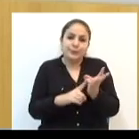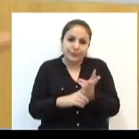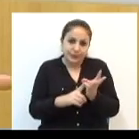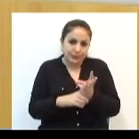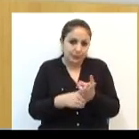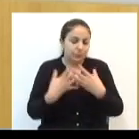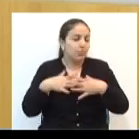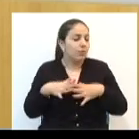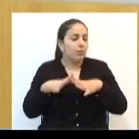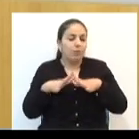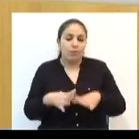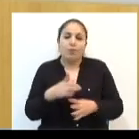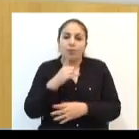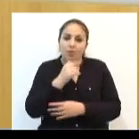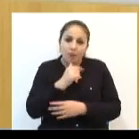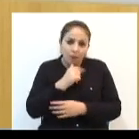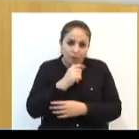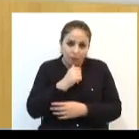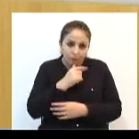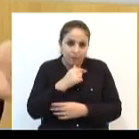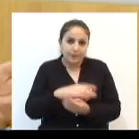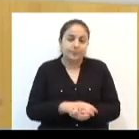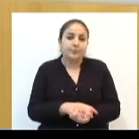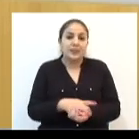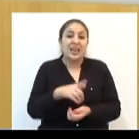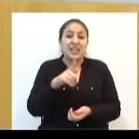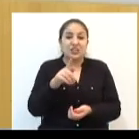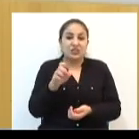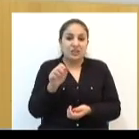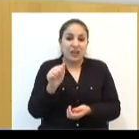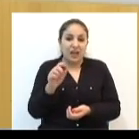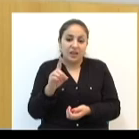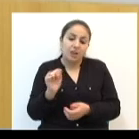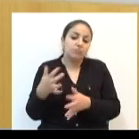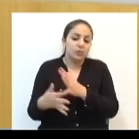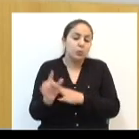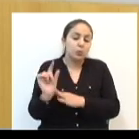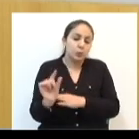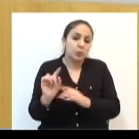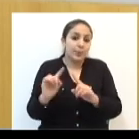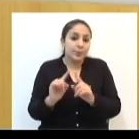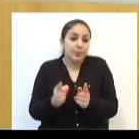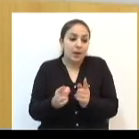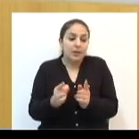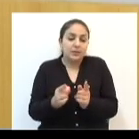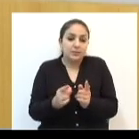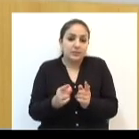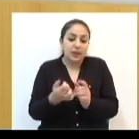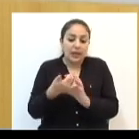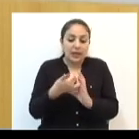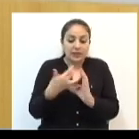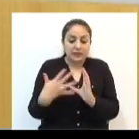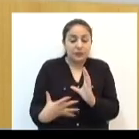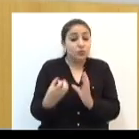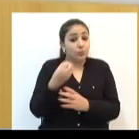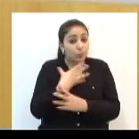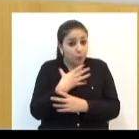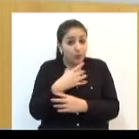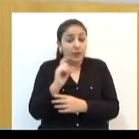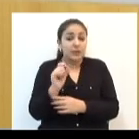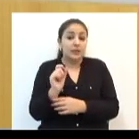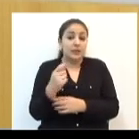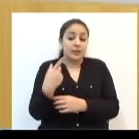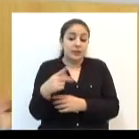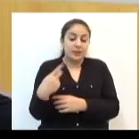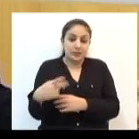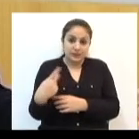cima houve uma geada que atrapalhou um pouco, houve perdas importantes no estado. Mas o aspecto bom é